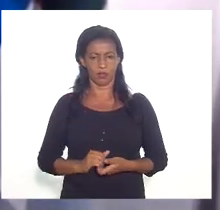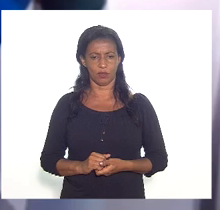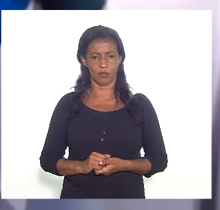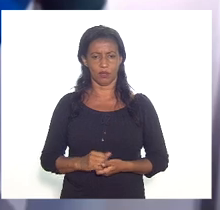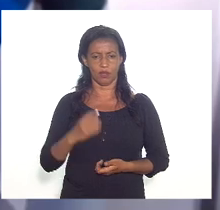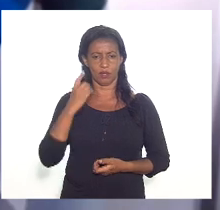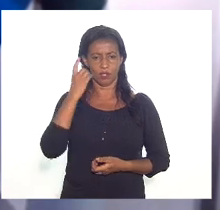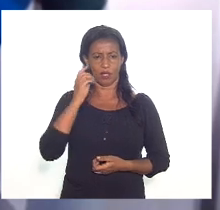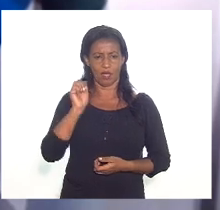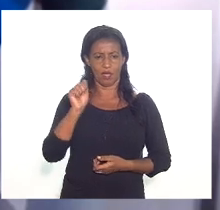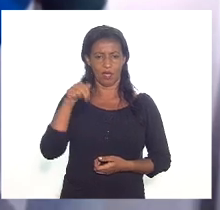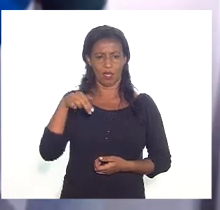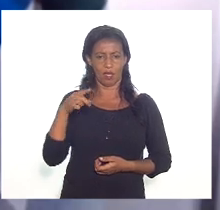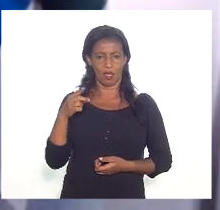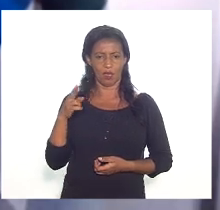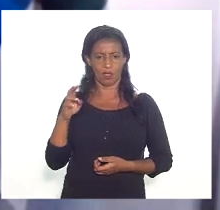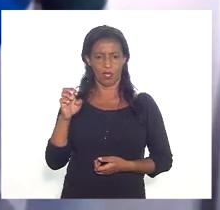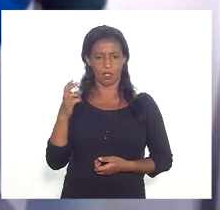Deputado Anderson Moraes.